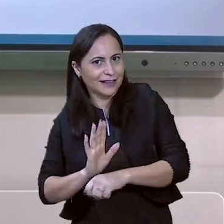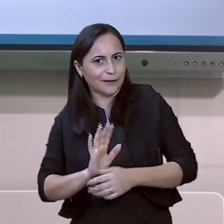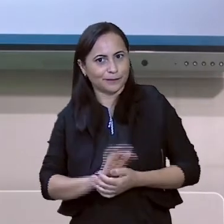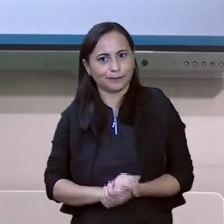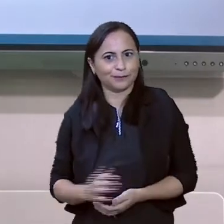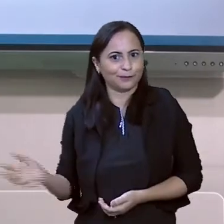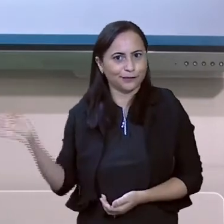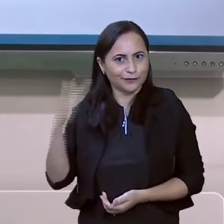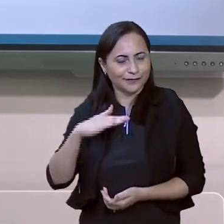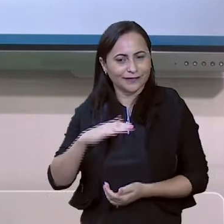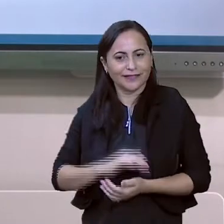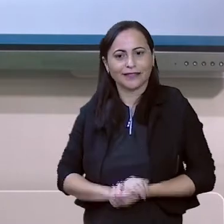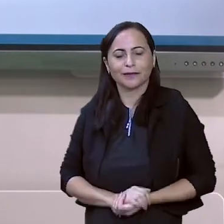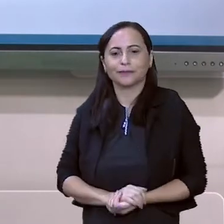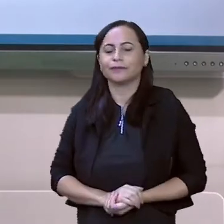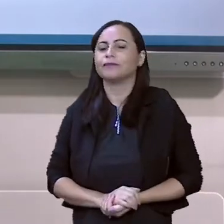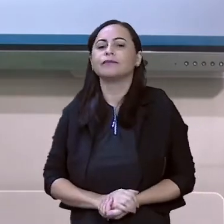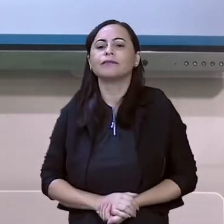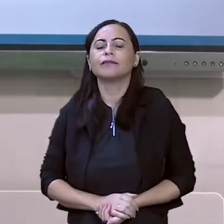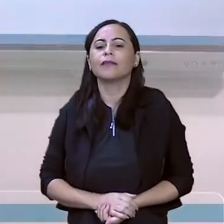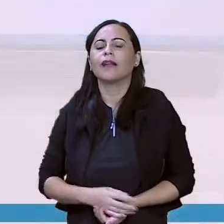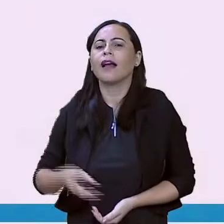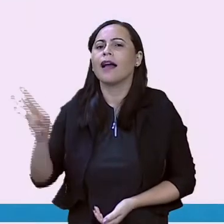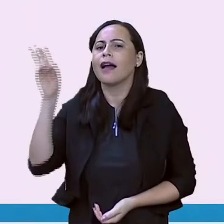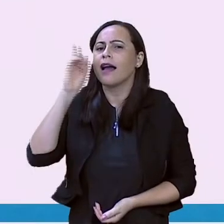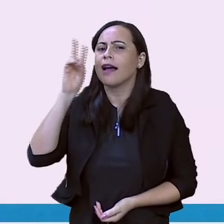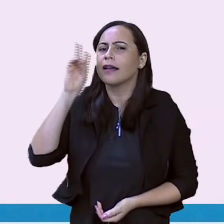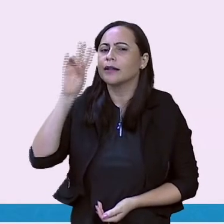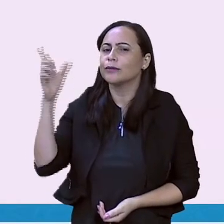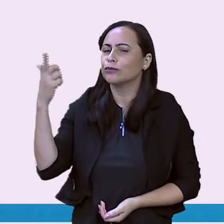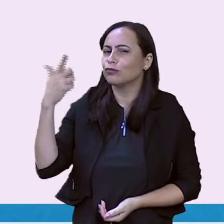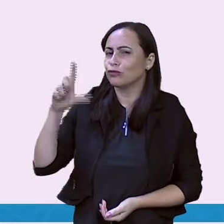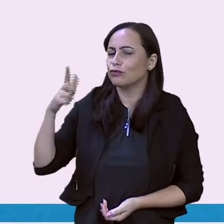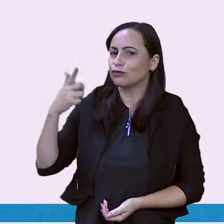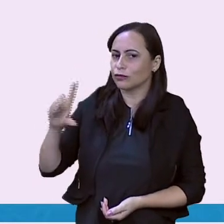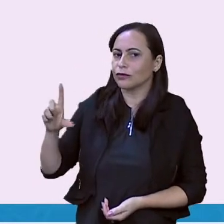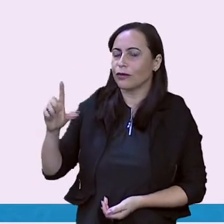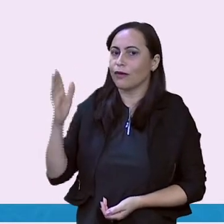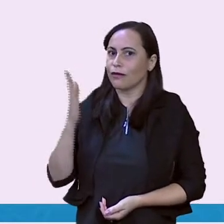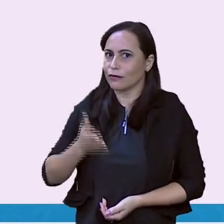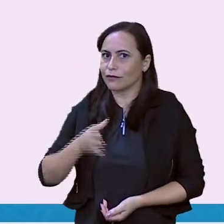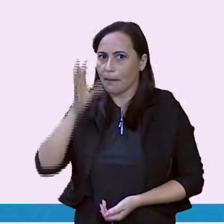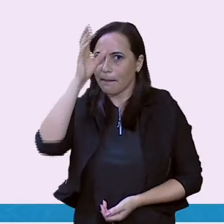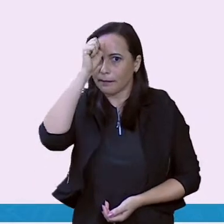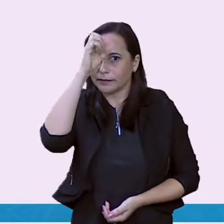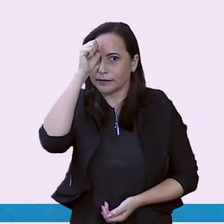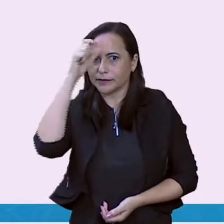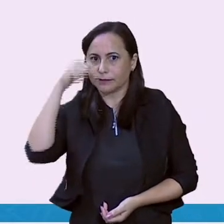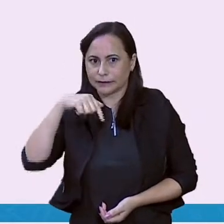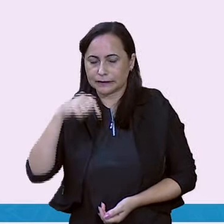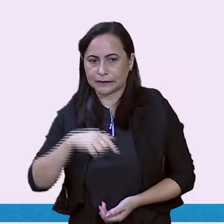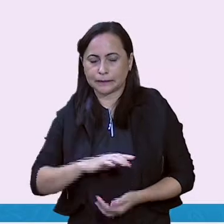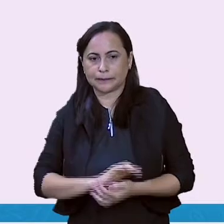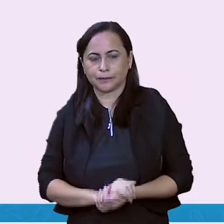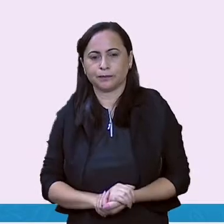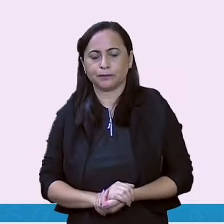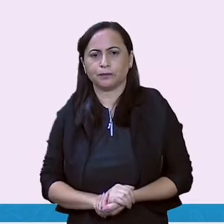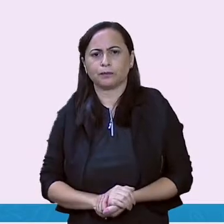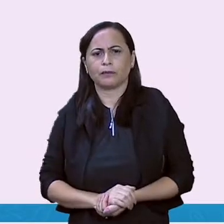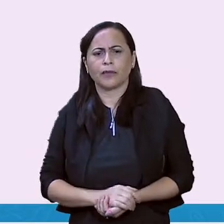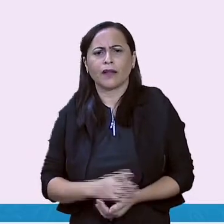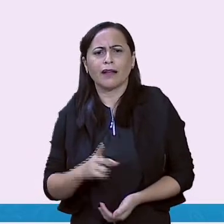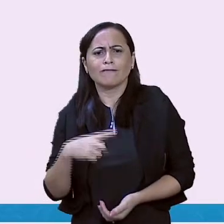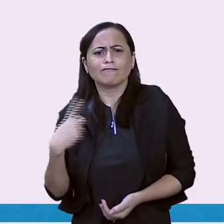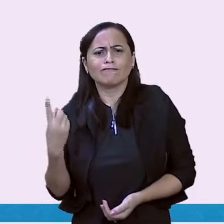vamos lá? Relembrando o que nós já aprendemos aqui na TV Educação. Na vida, problema